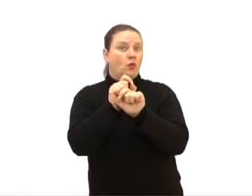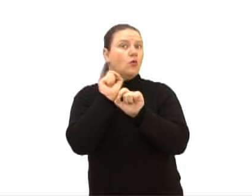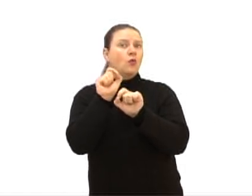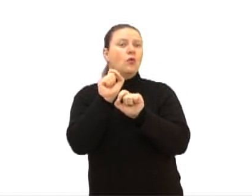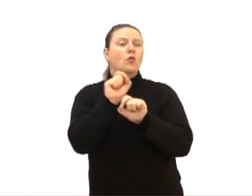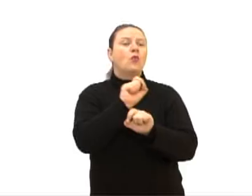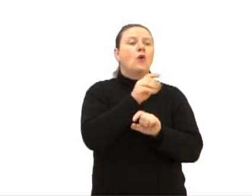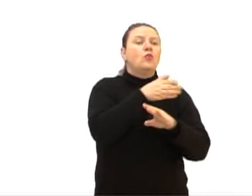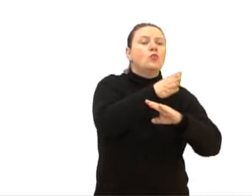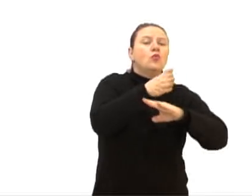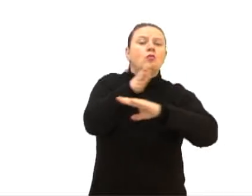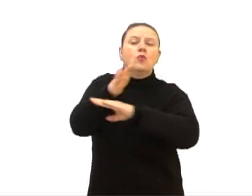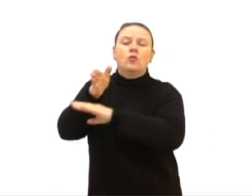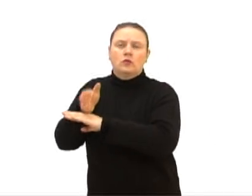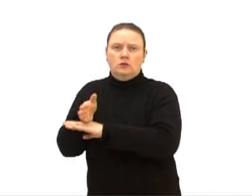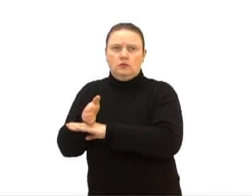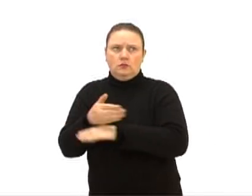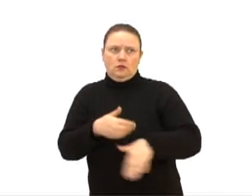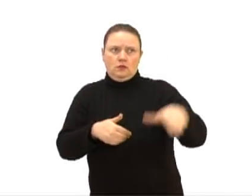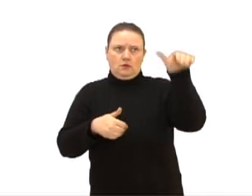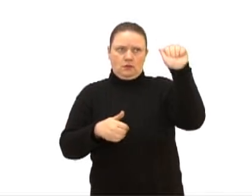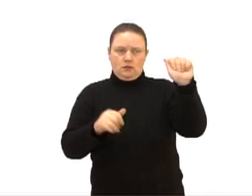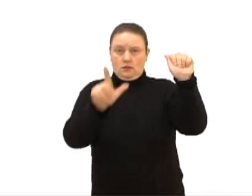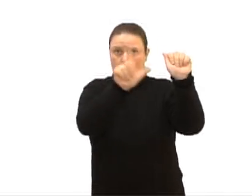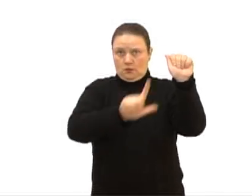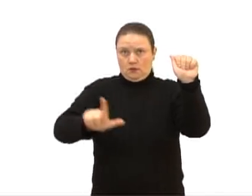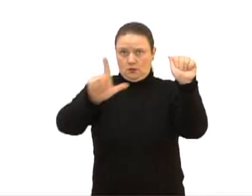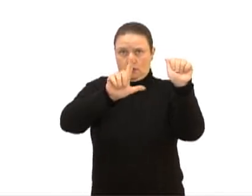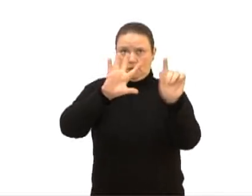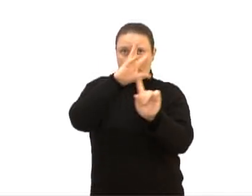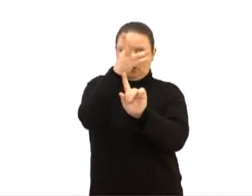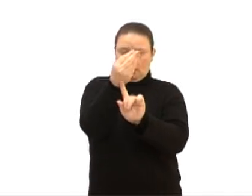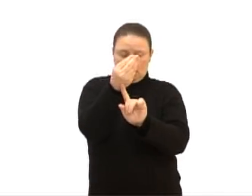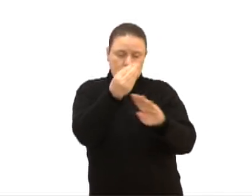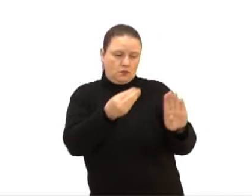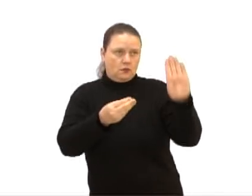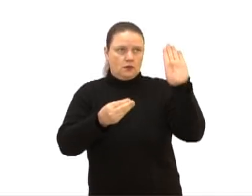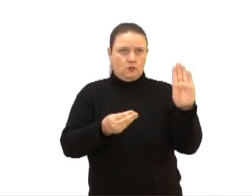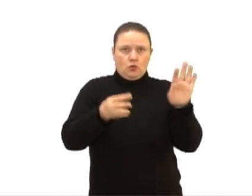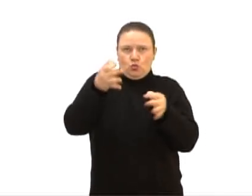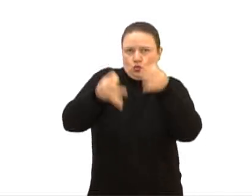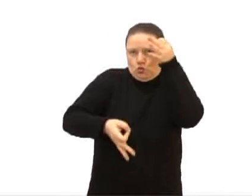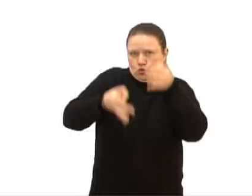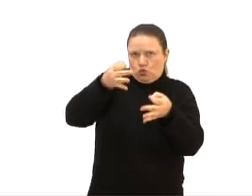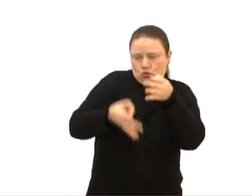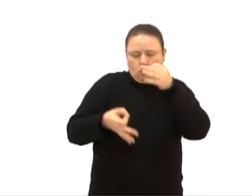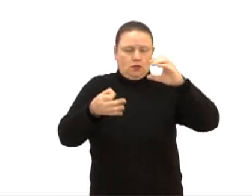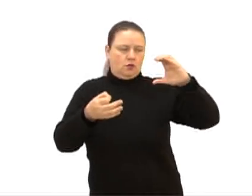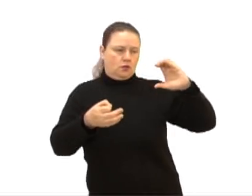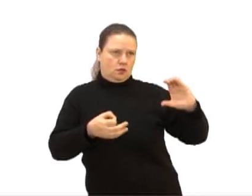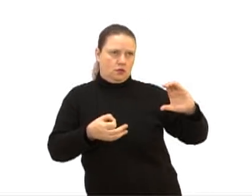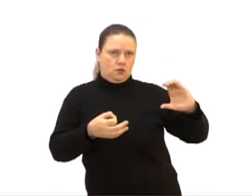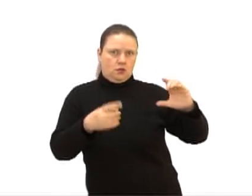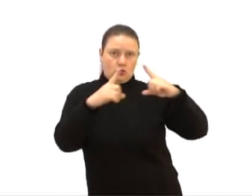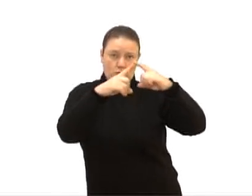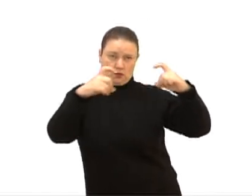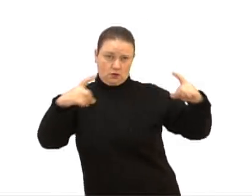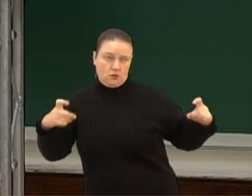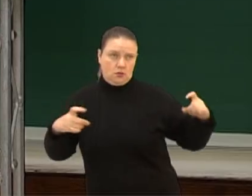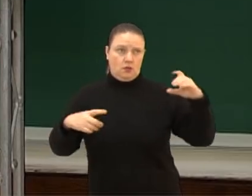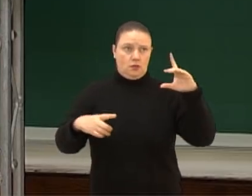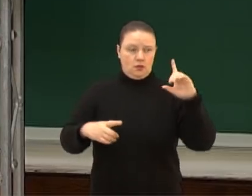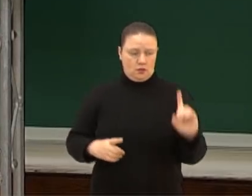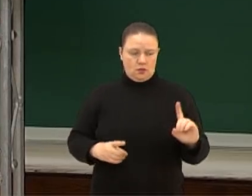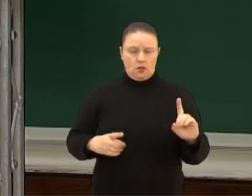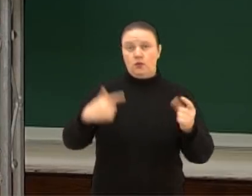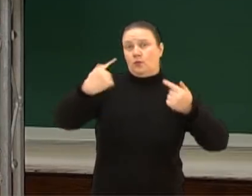nós falamos agora há pouco. Então, a esfera literária e artística, a esfera jurídica, a esfera científica ou a